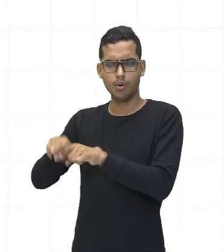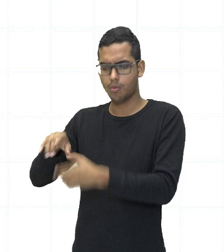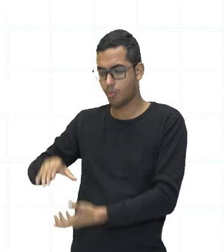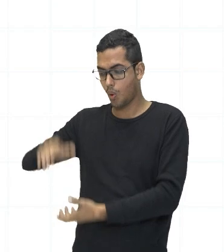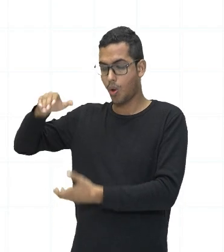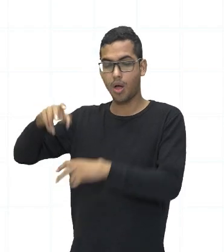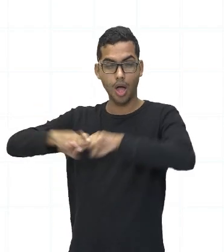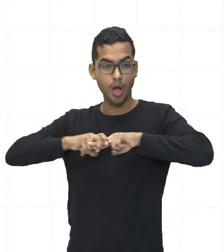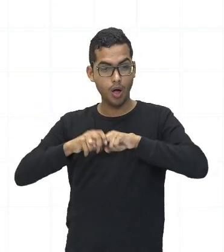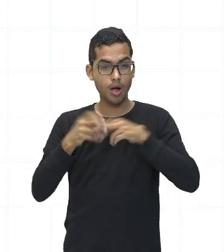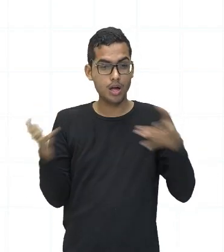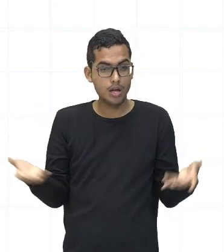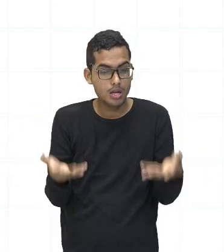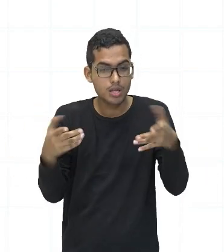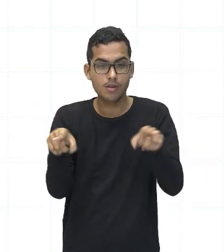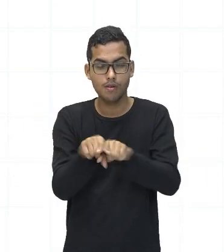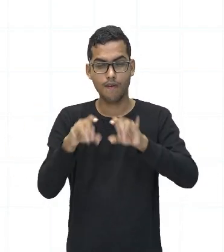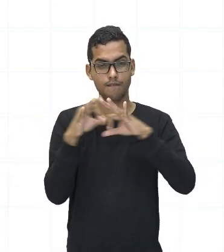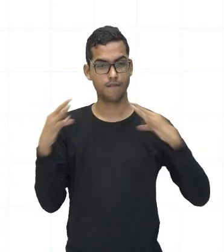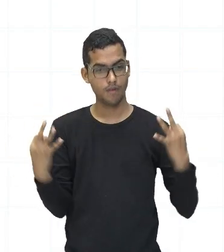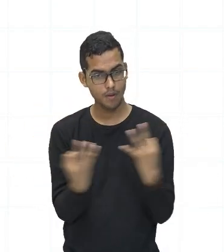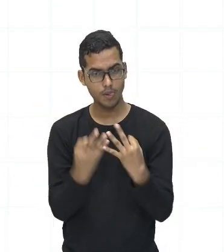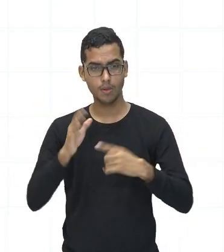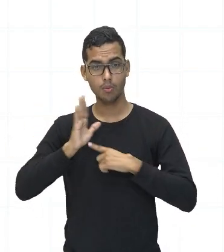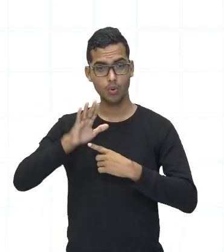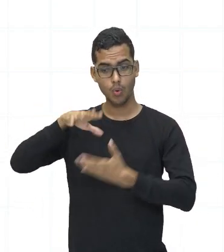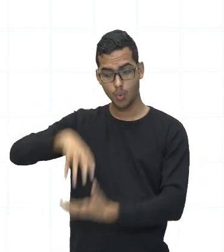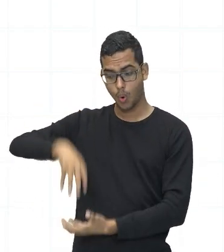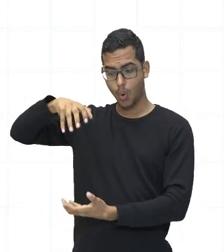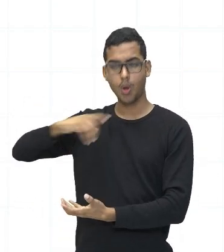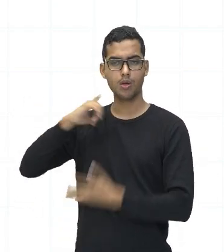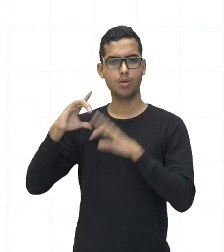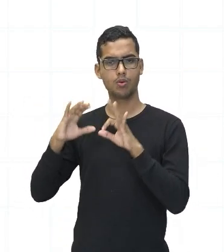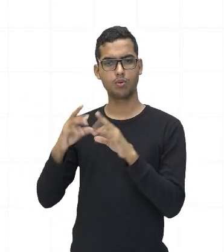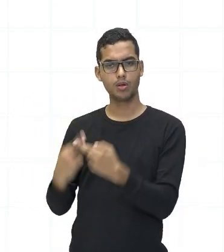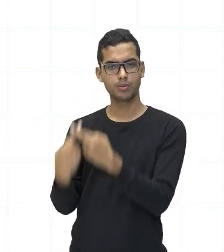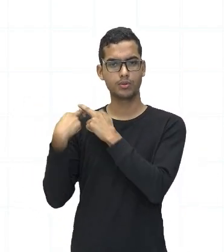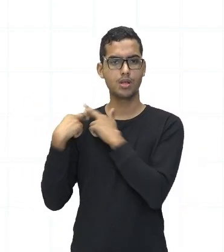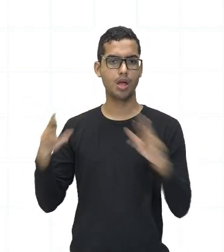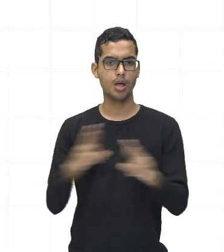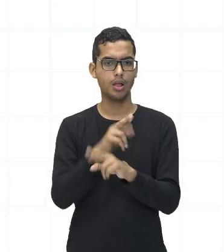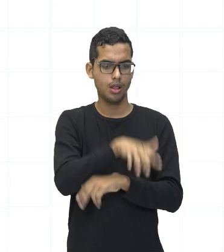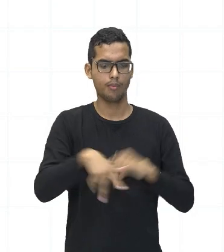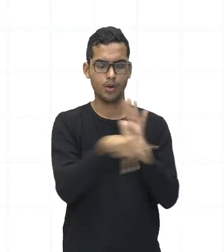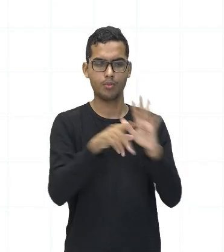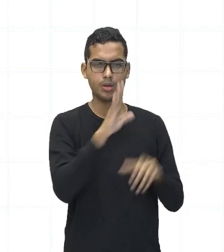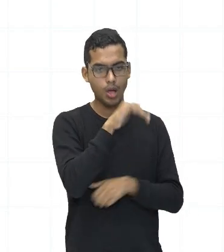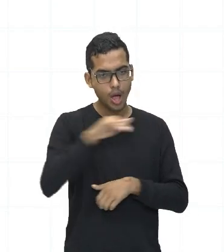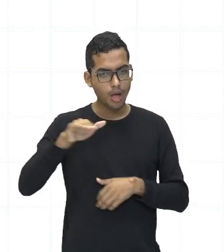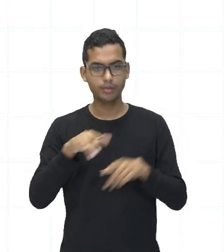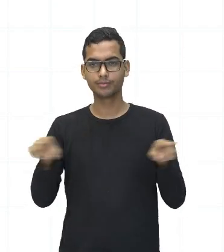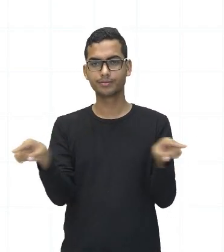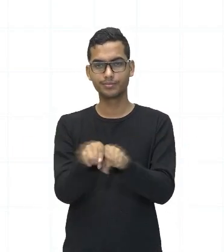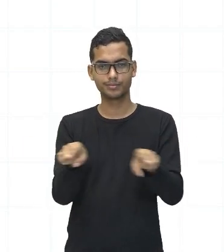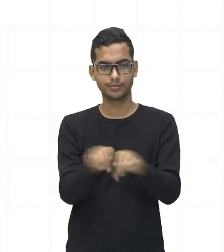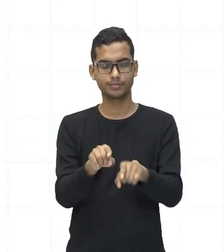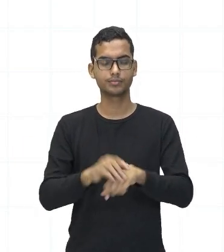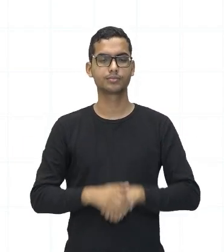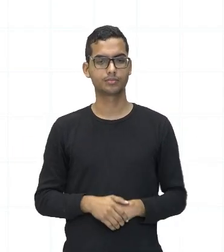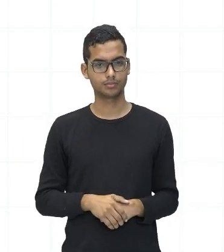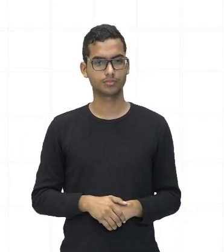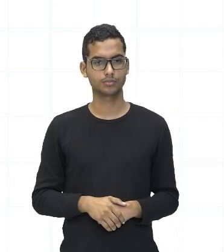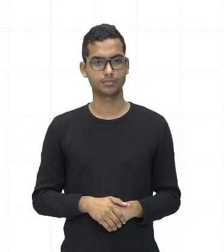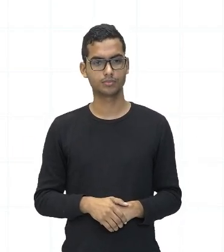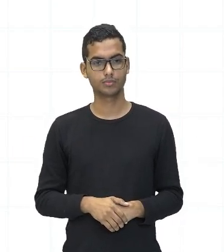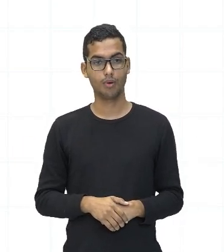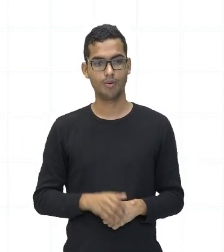família, mostra os adultos com responsabilidade em relação às crianças, certo? Então, enquanto o primeiro era para o